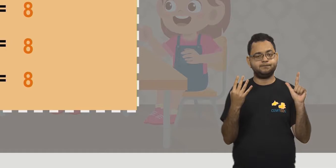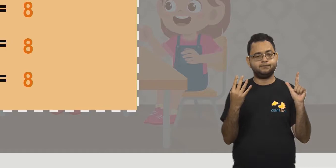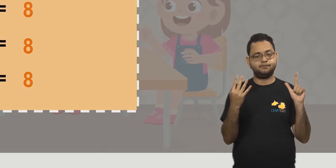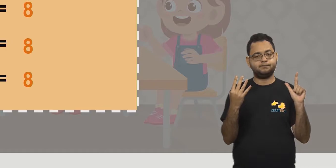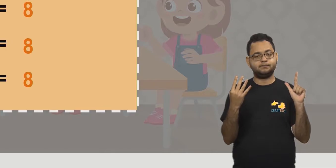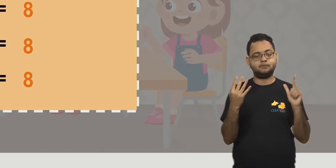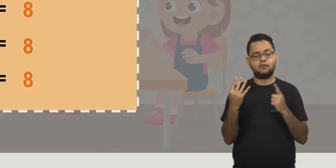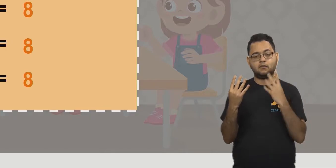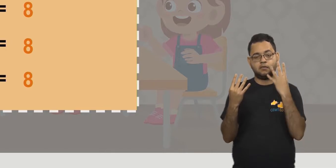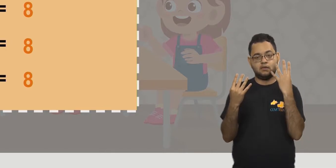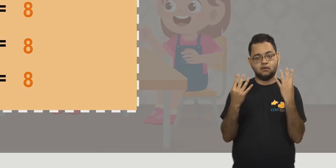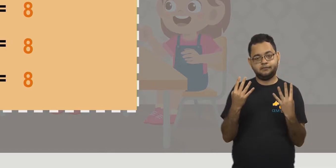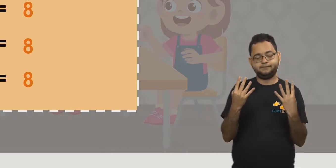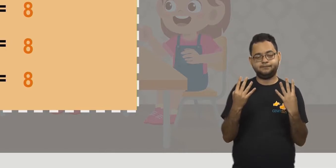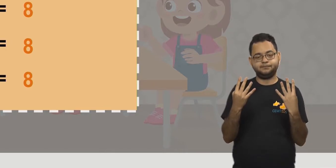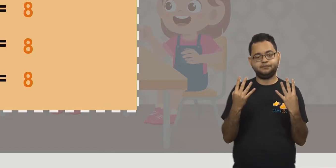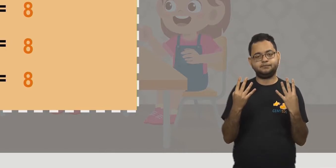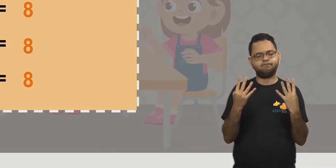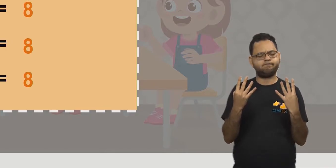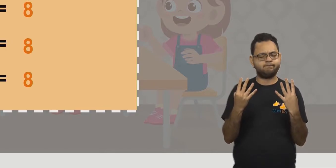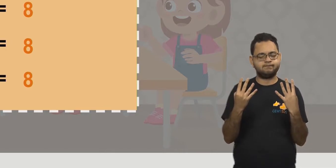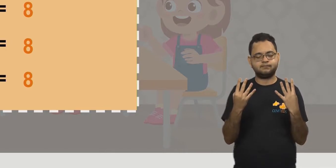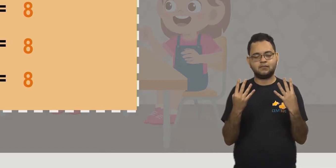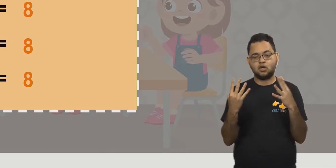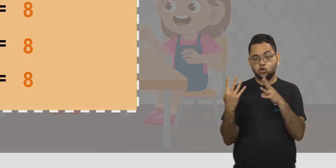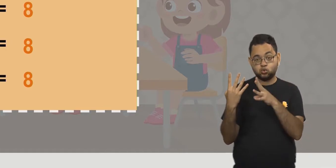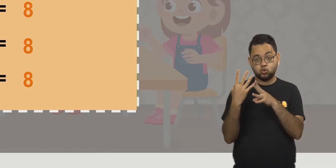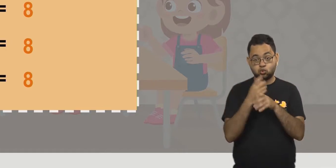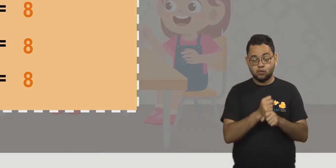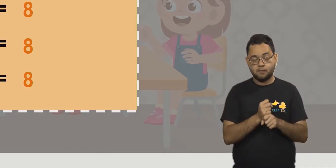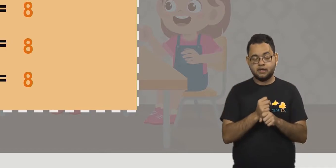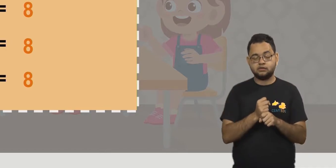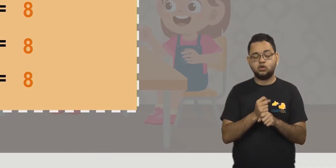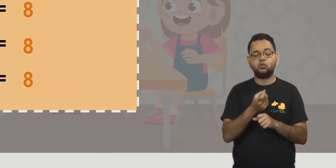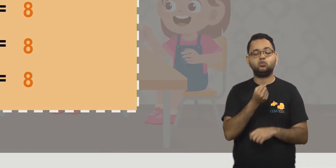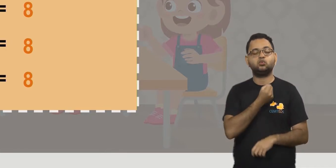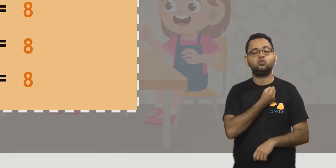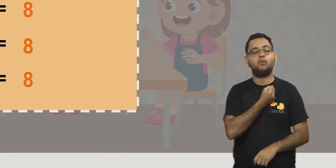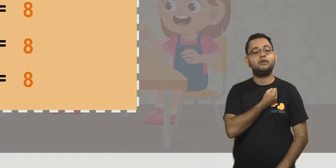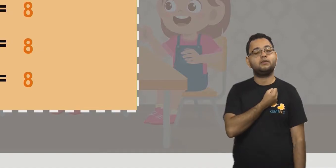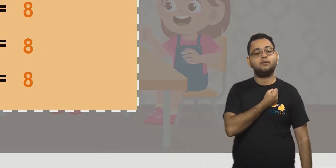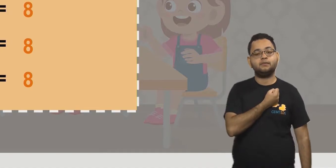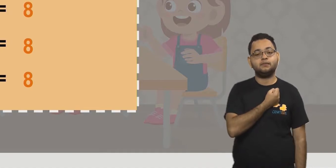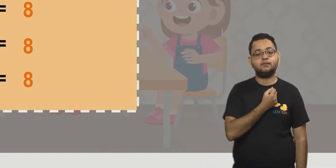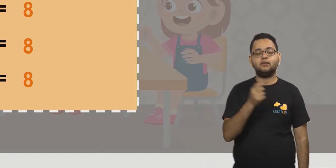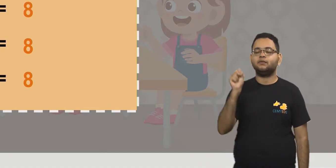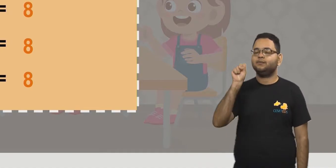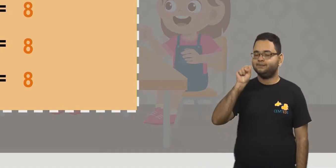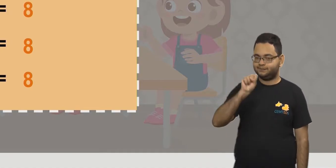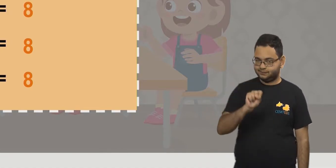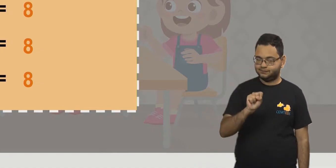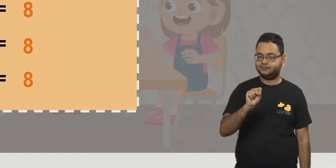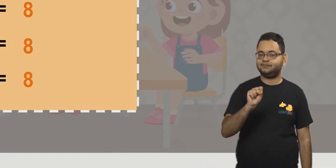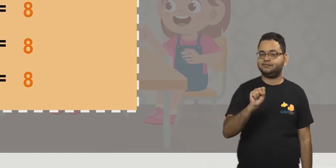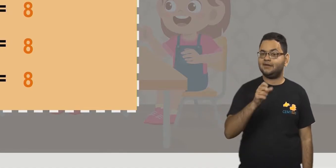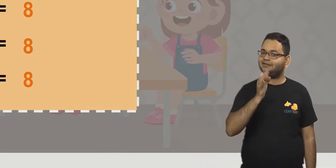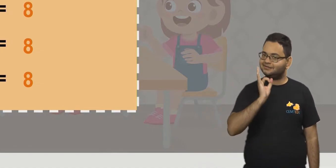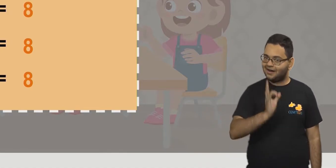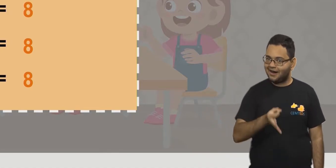e o jogo outro dado e ele cai mais quatro sou humano os dois eu tenho o